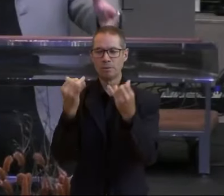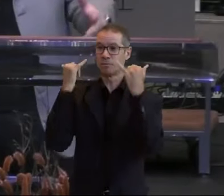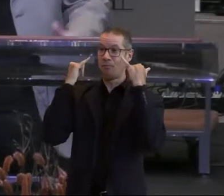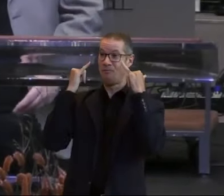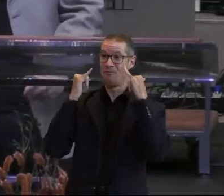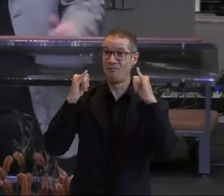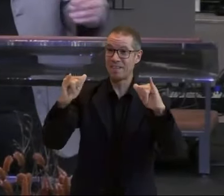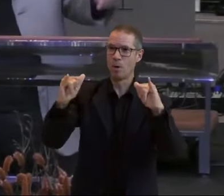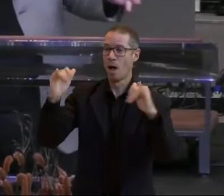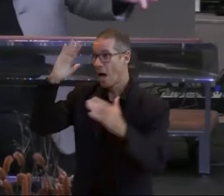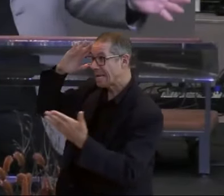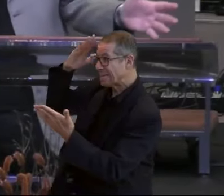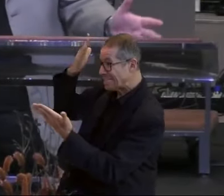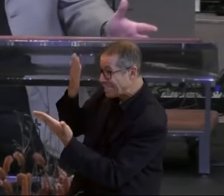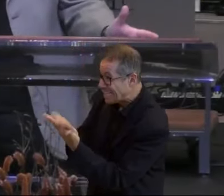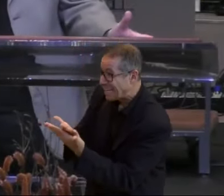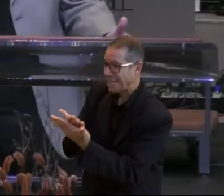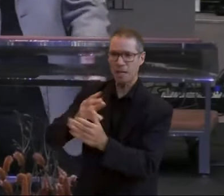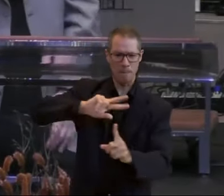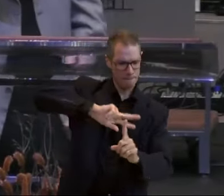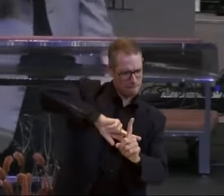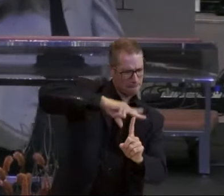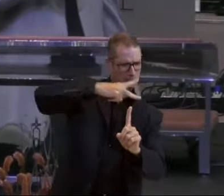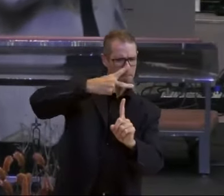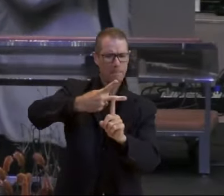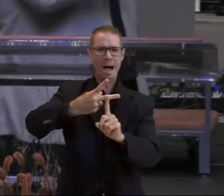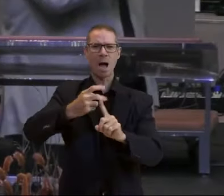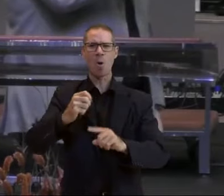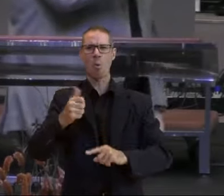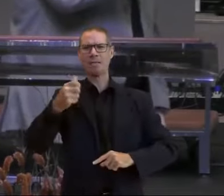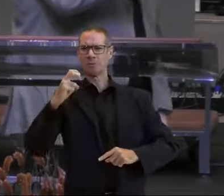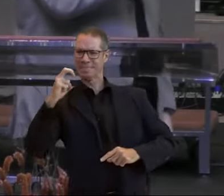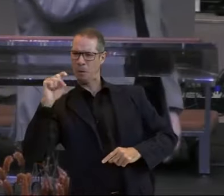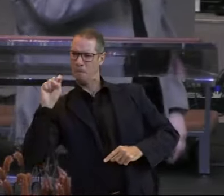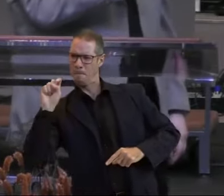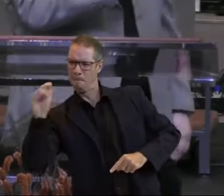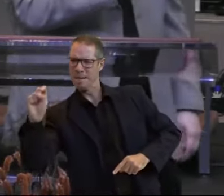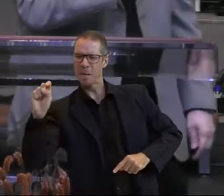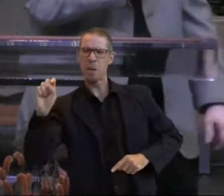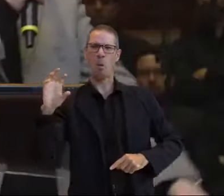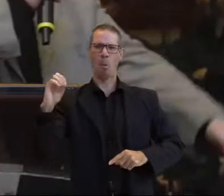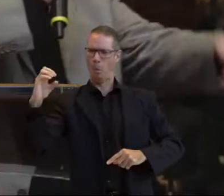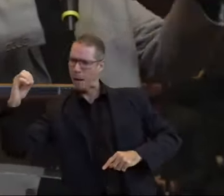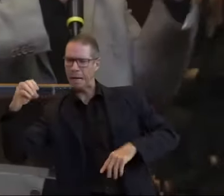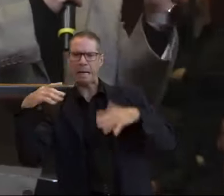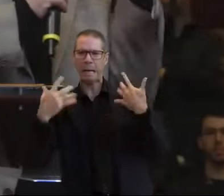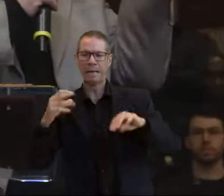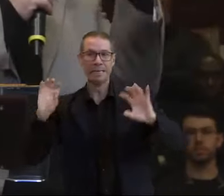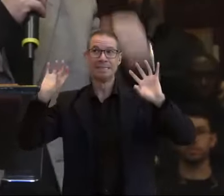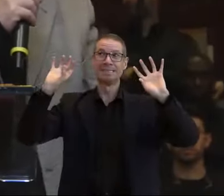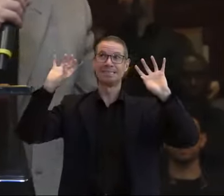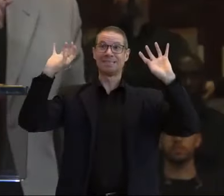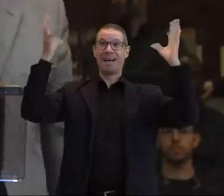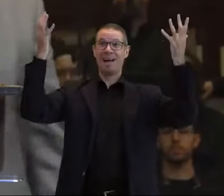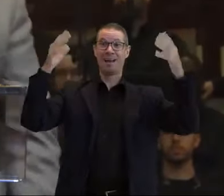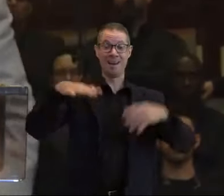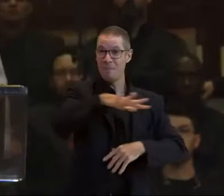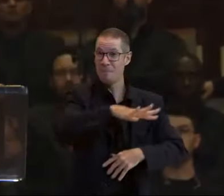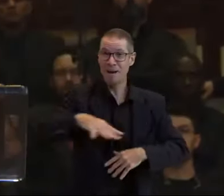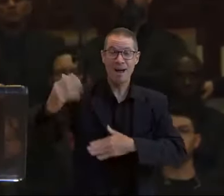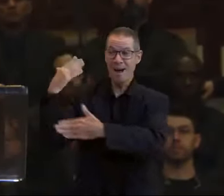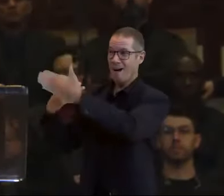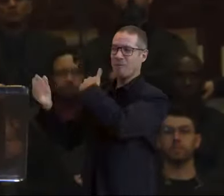palavra creram, subindo o número desses homens a quase 5 mil. E eu fico pensando, né? Eles celebravam. Por